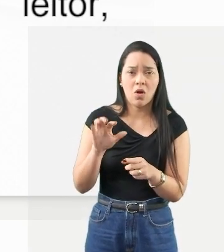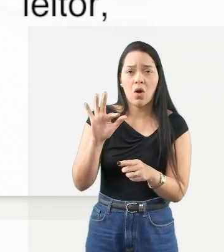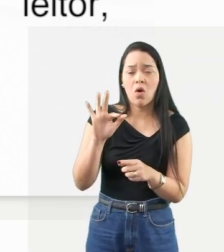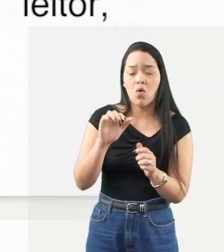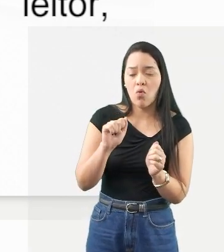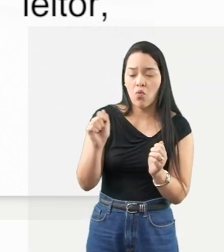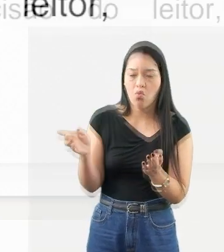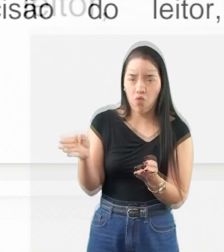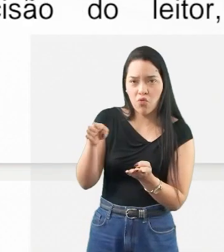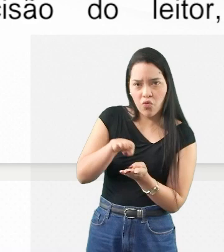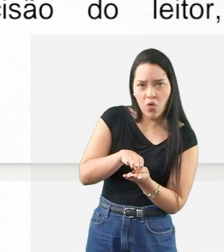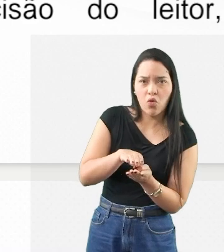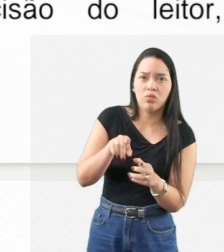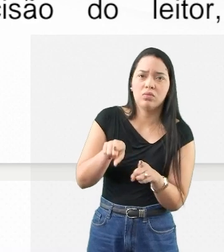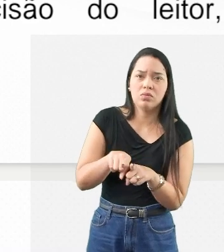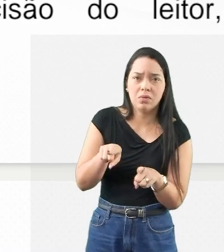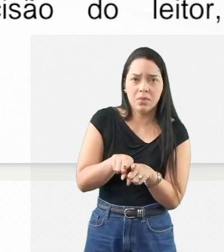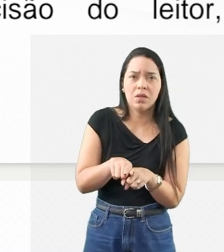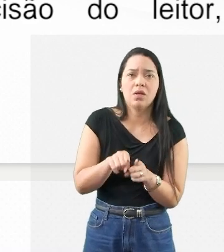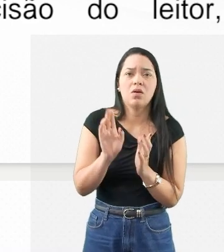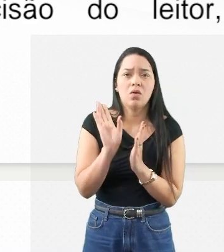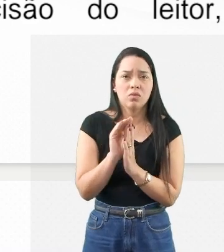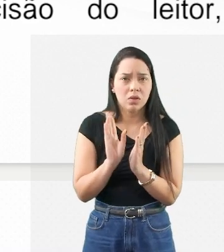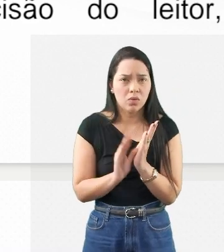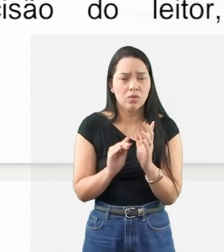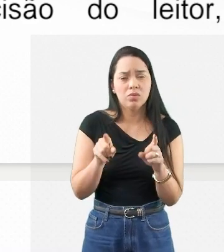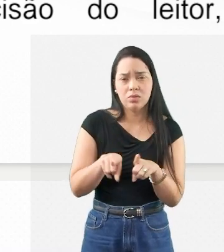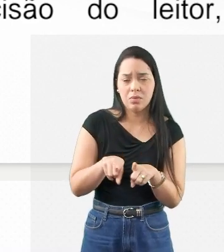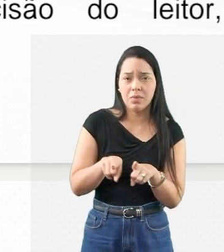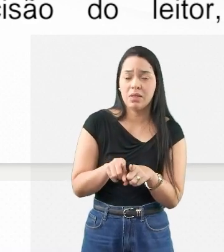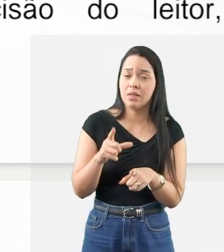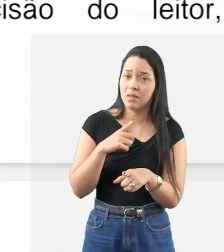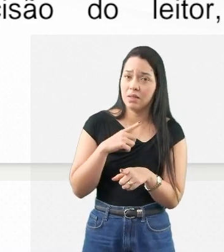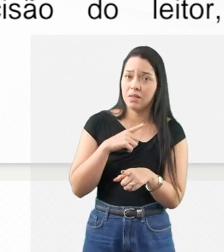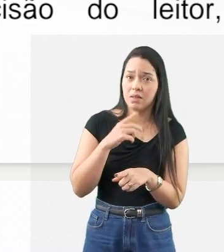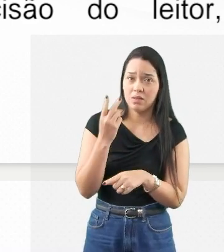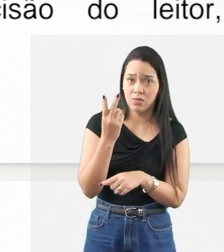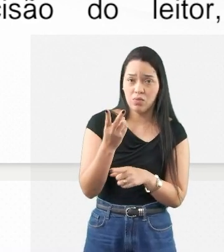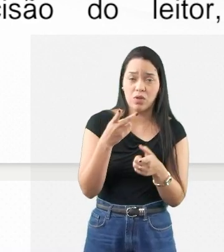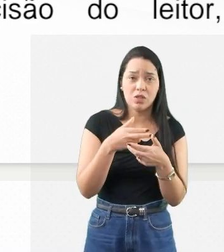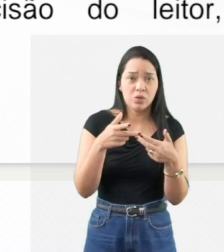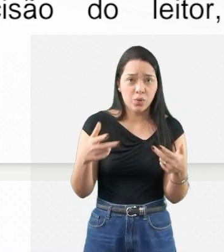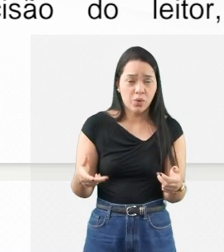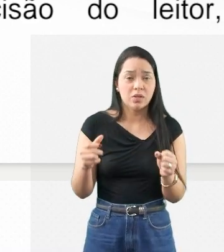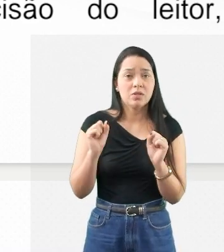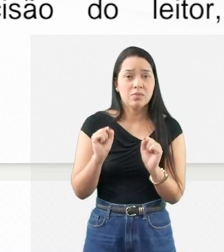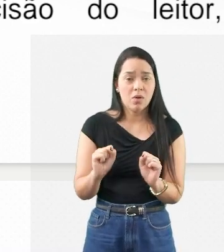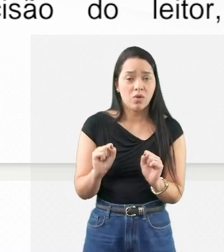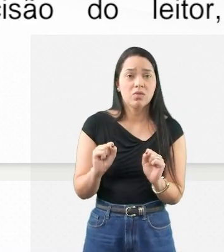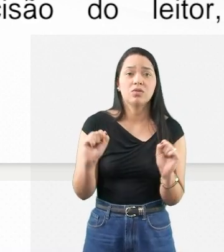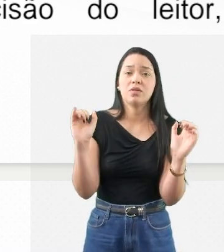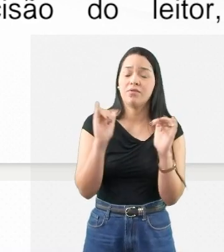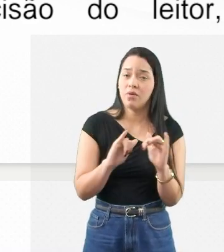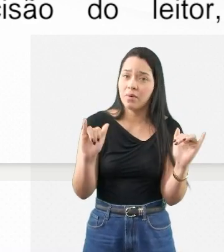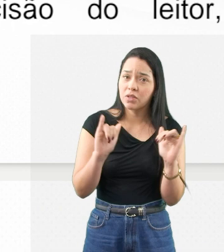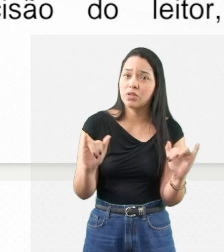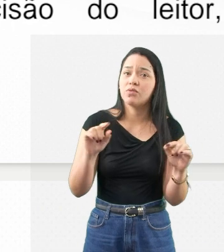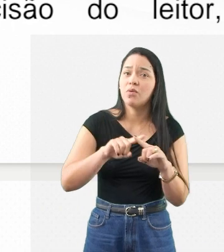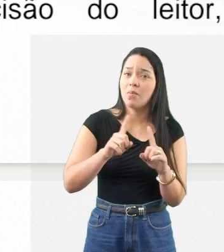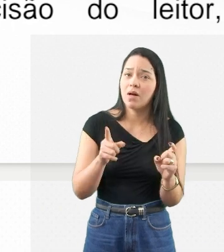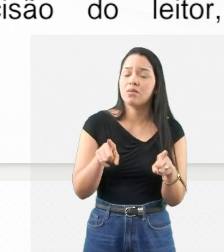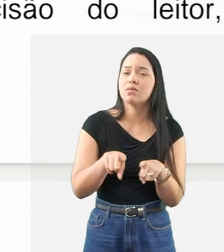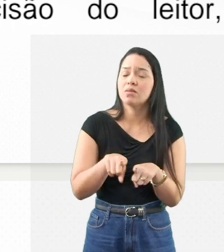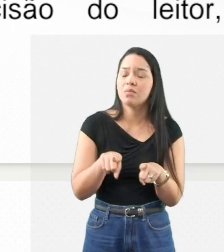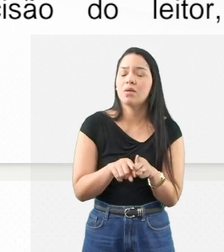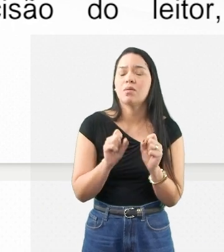folder, enquanto conteúdo, a gente vai verificar que ele também tem duas coisas. Ele pode ser informativo, mas ele também